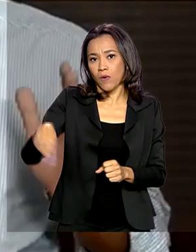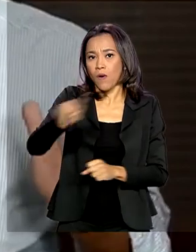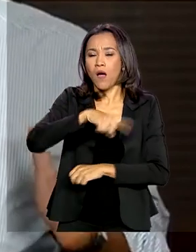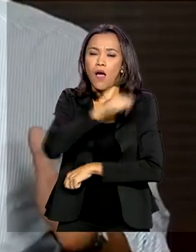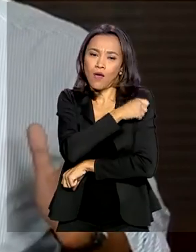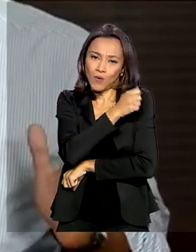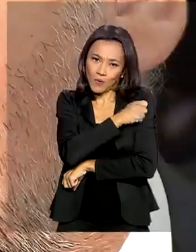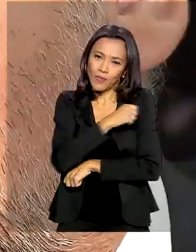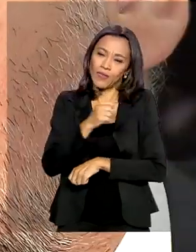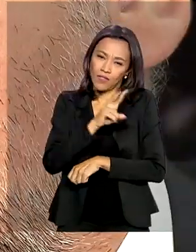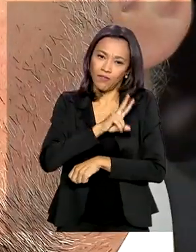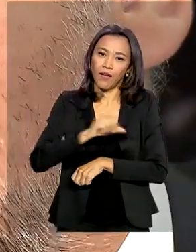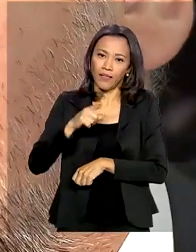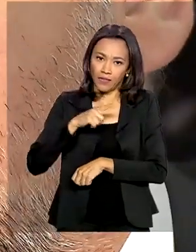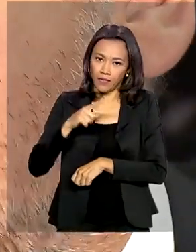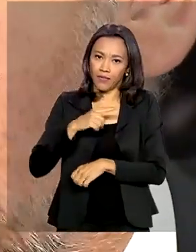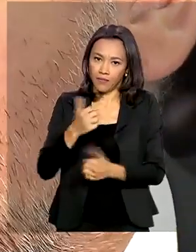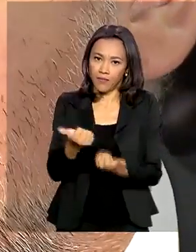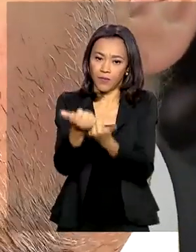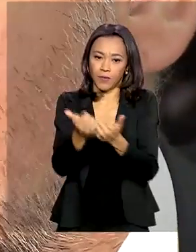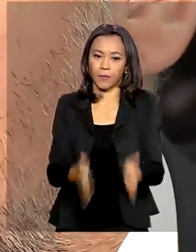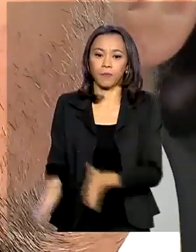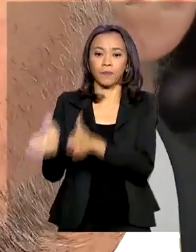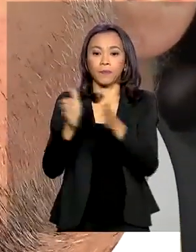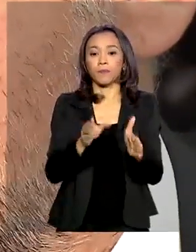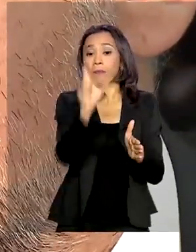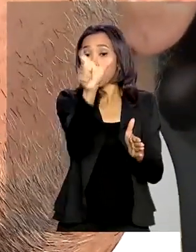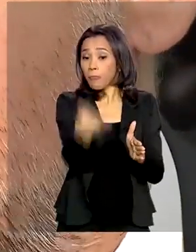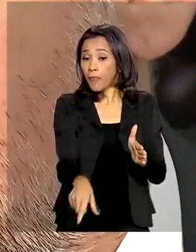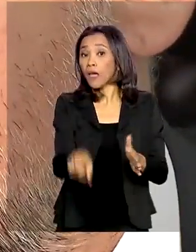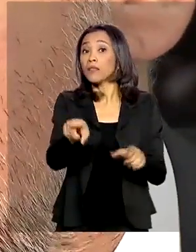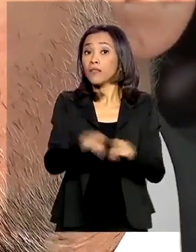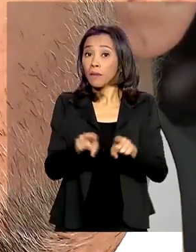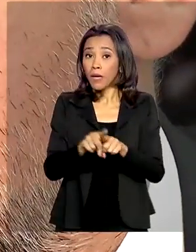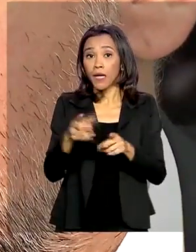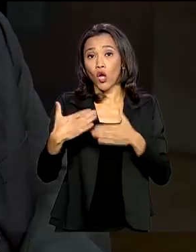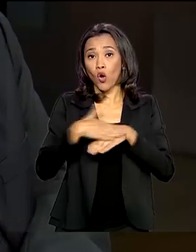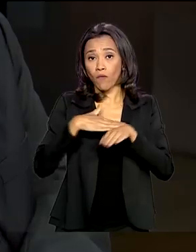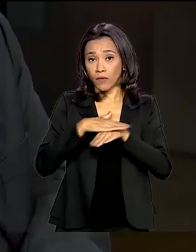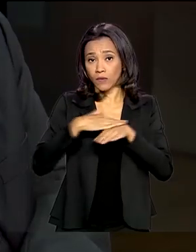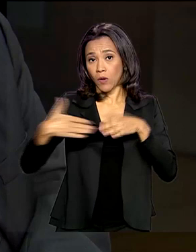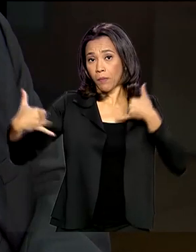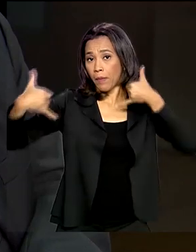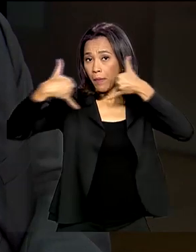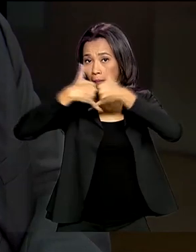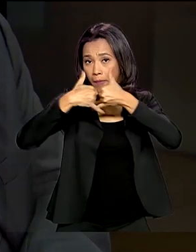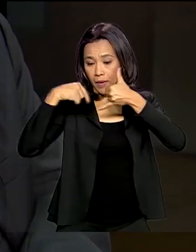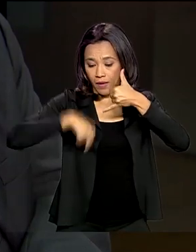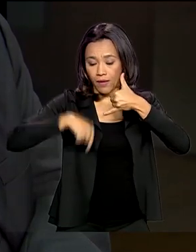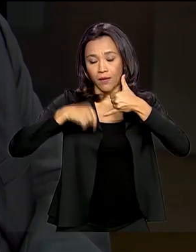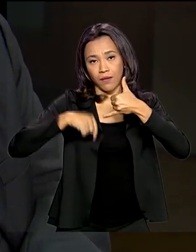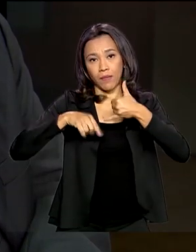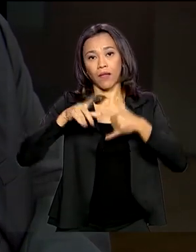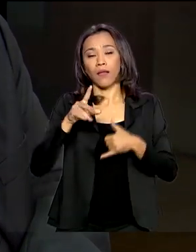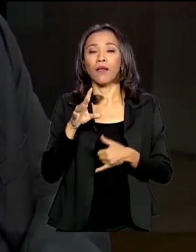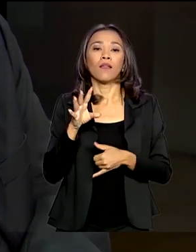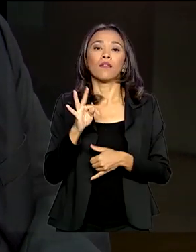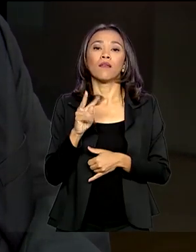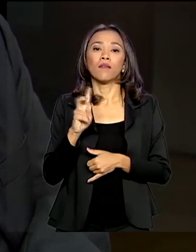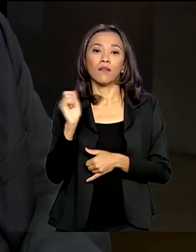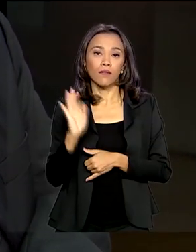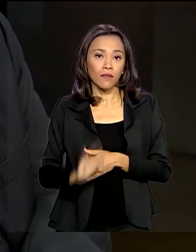conseguiremos atender. O ministro também conversou por telefone com nossa equipe e disse que o MEC estuda ainda a